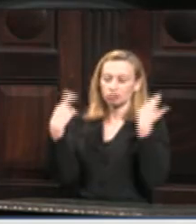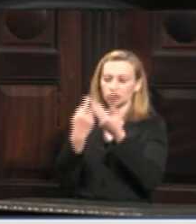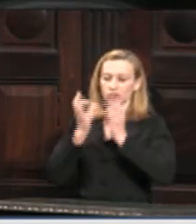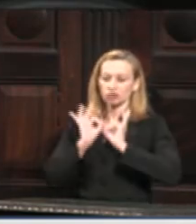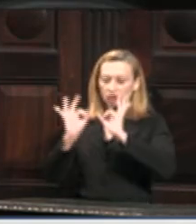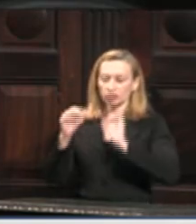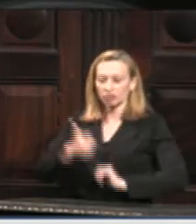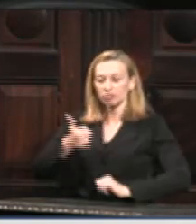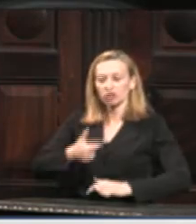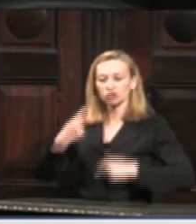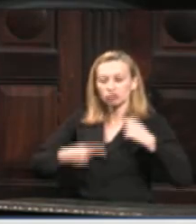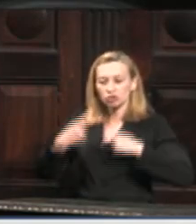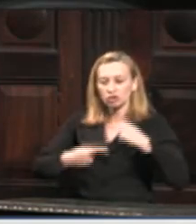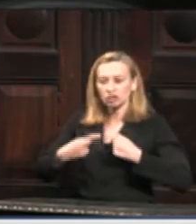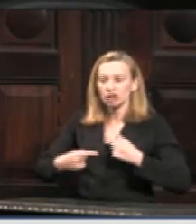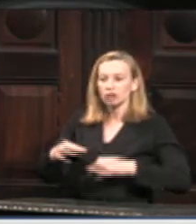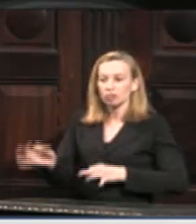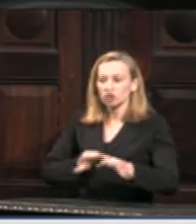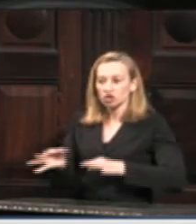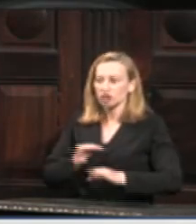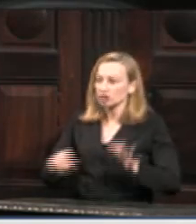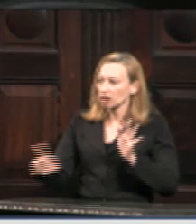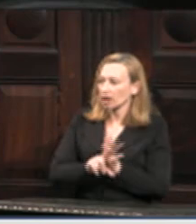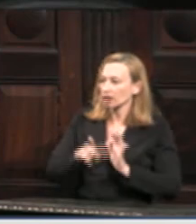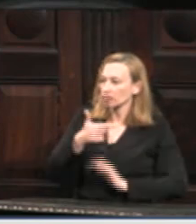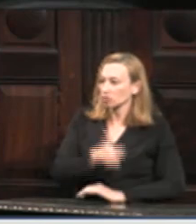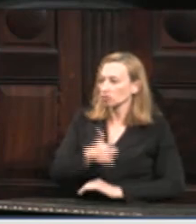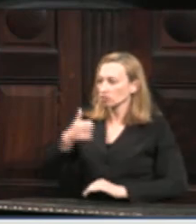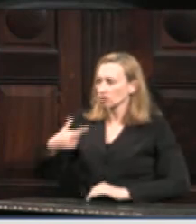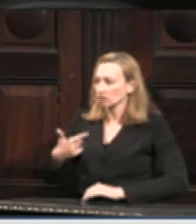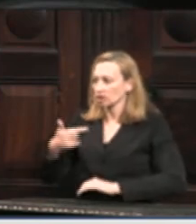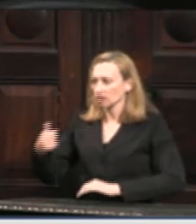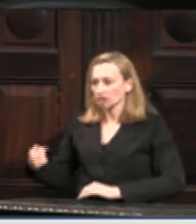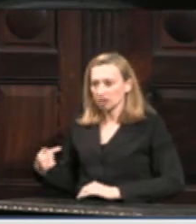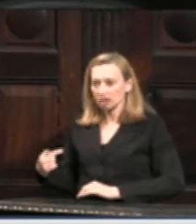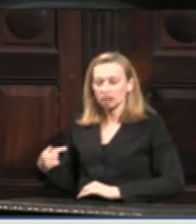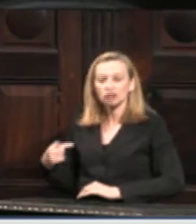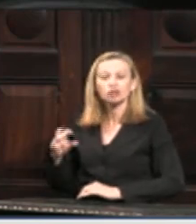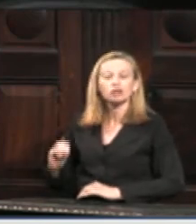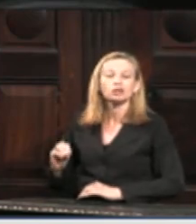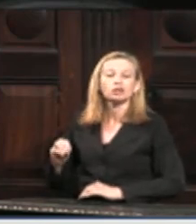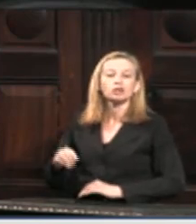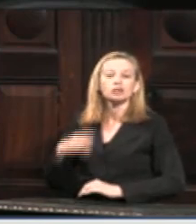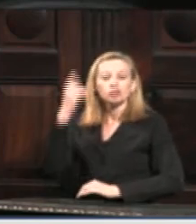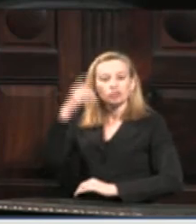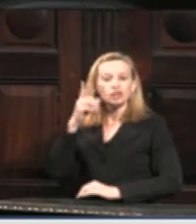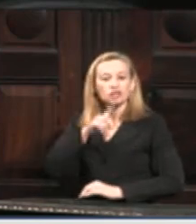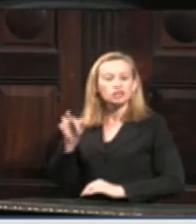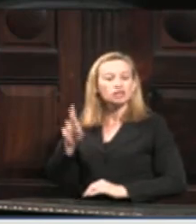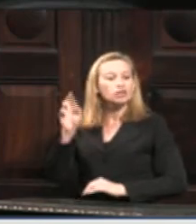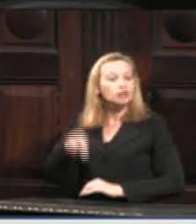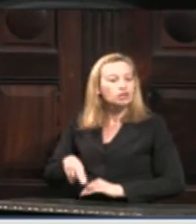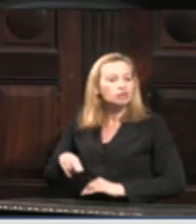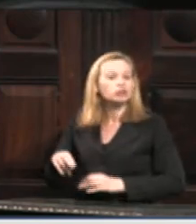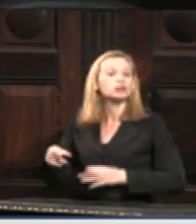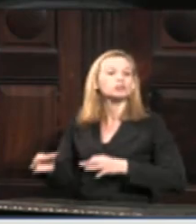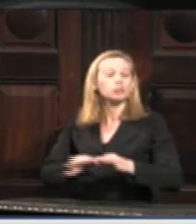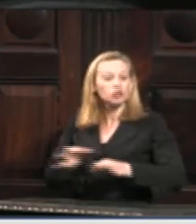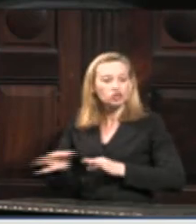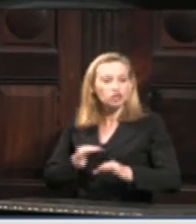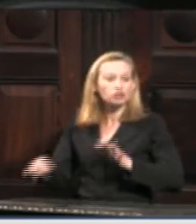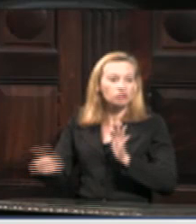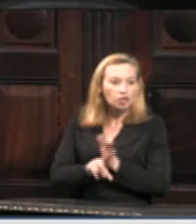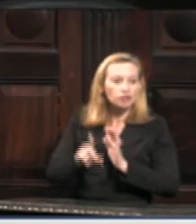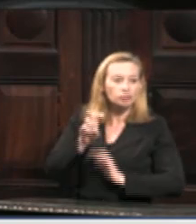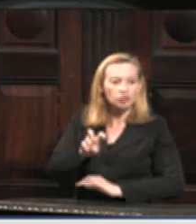discussão, projeto de lei 1970 de 2016, de autoria da deputada enfermeira Rejane. Projeto de Lei 2582, de